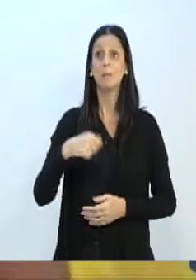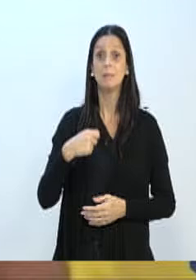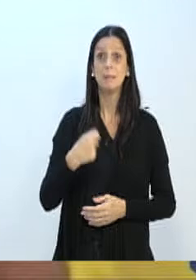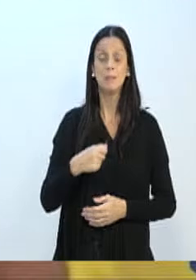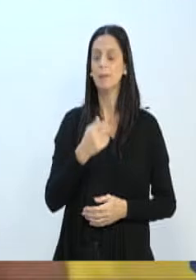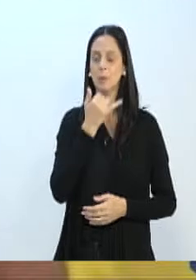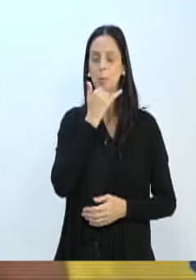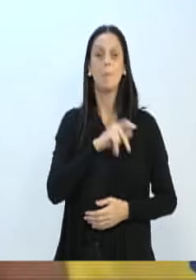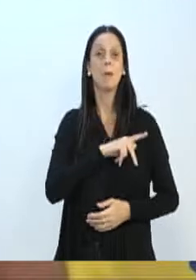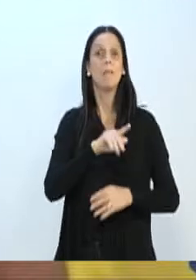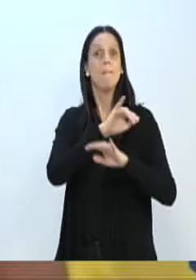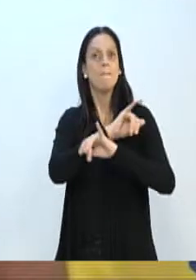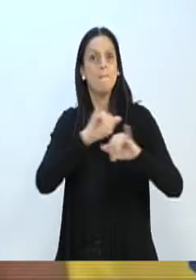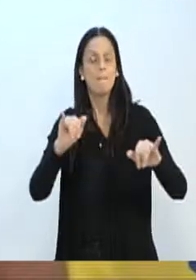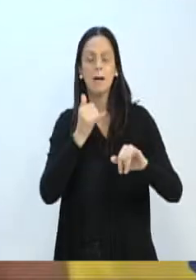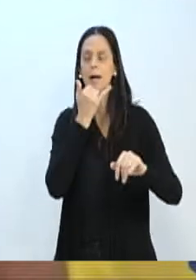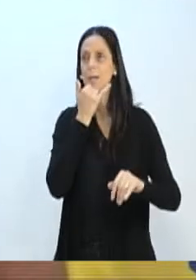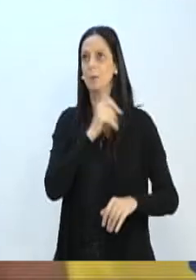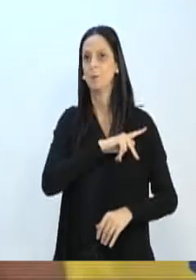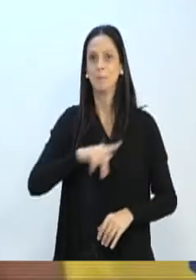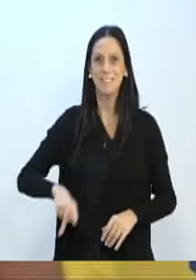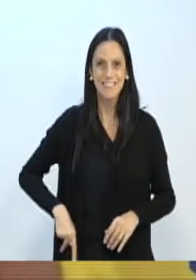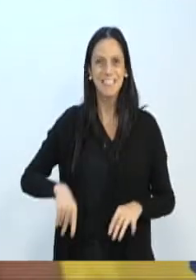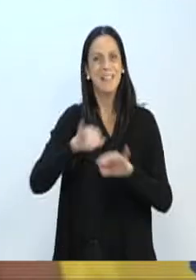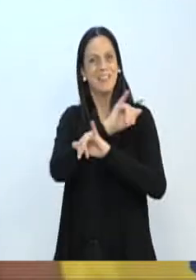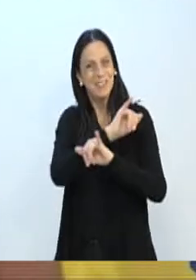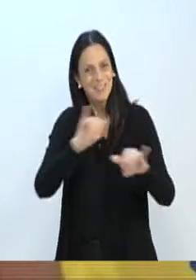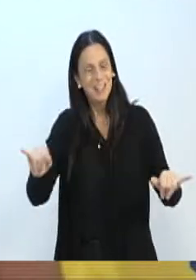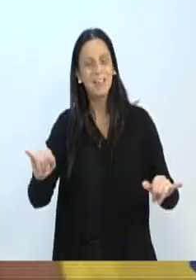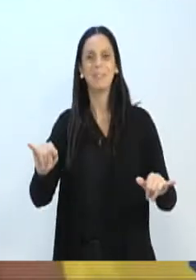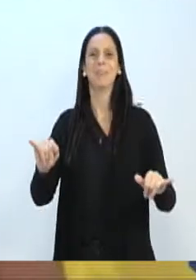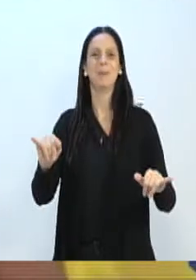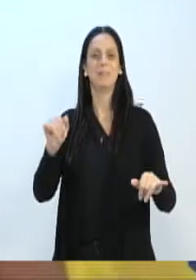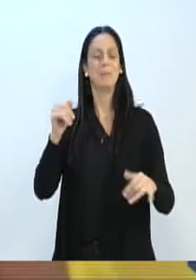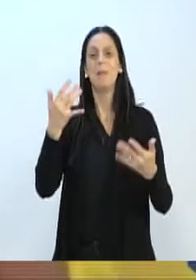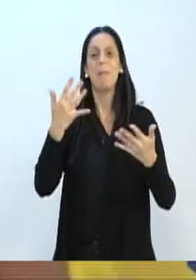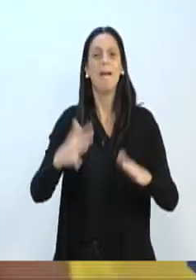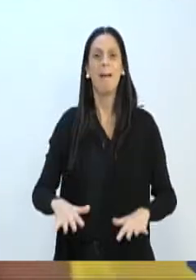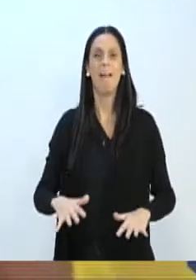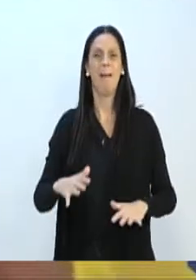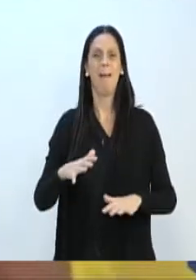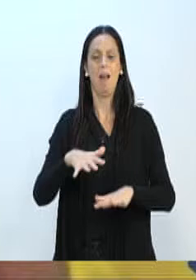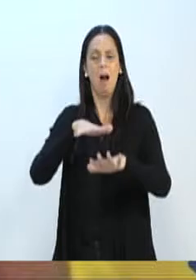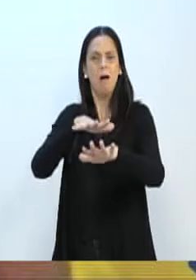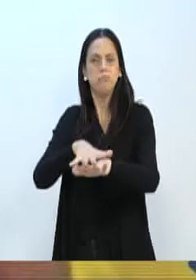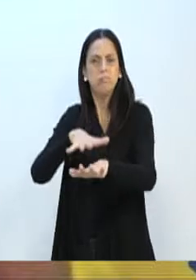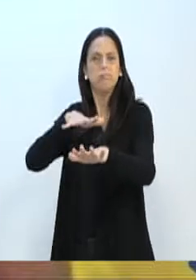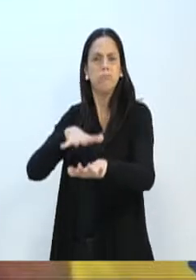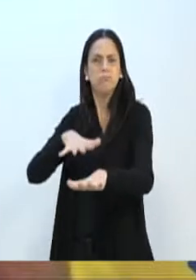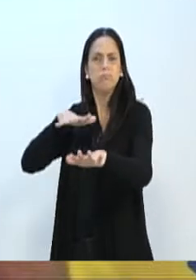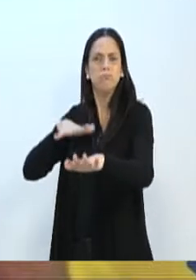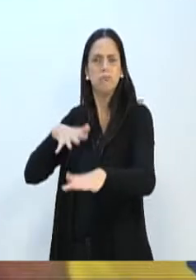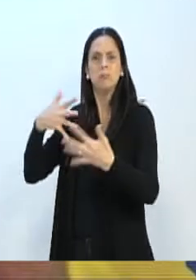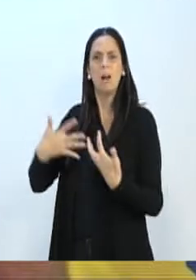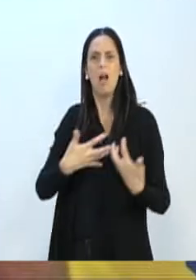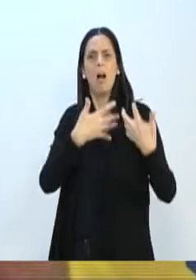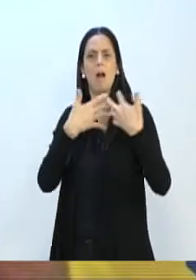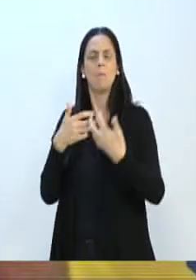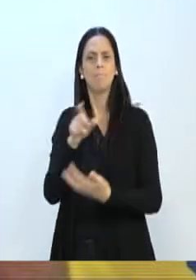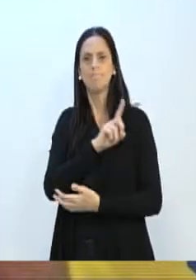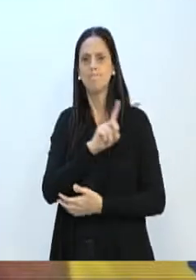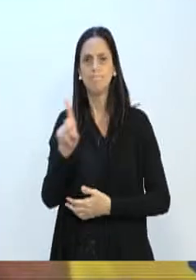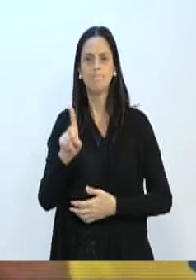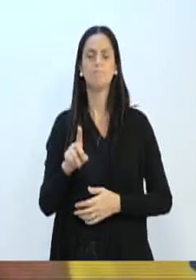das estradas, que eu acho que não adianta parar o trânsito como está sendo parado, é muito prejuízo para o próprio povo que está circulando. E vereador